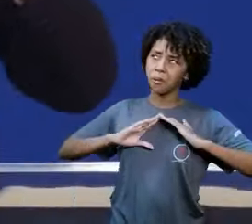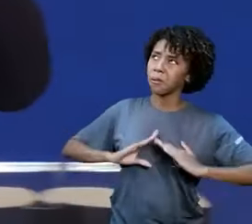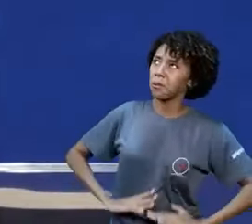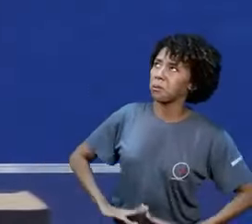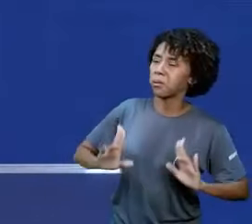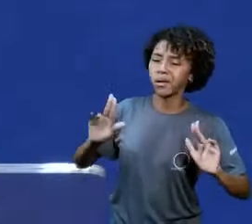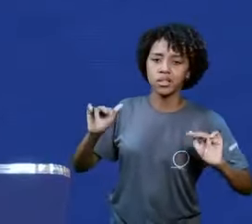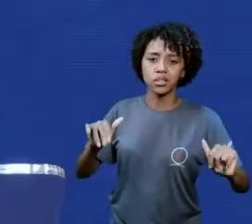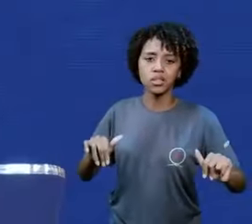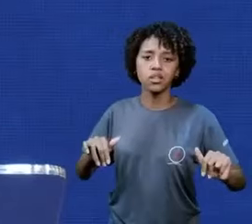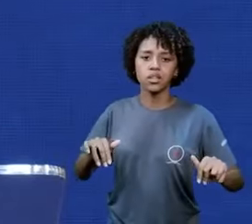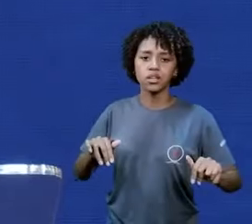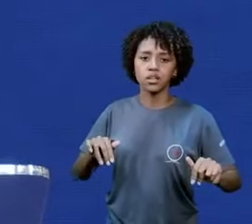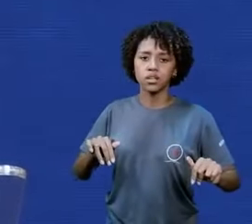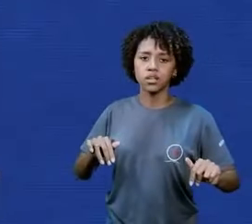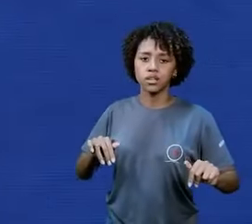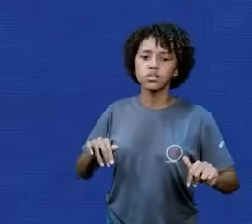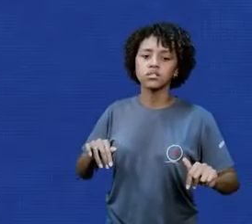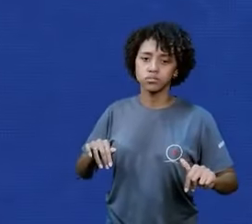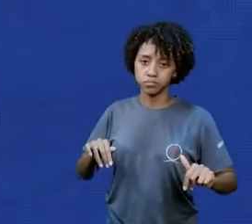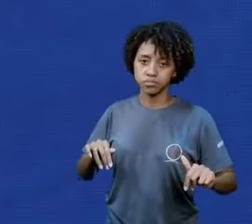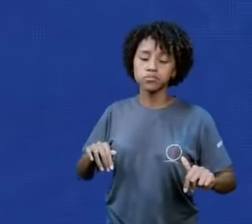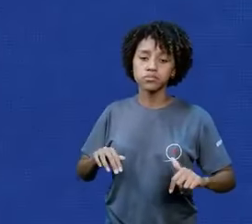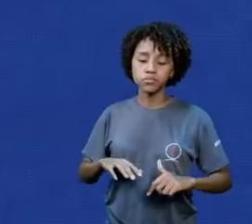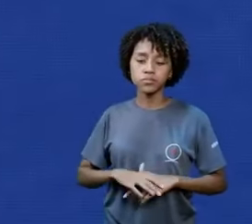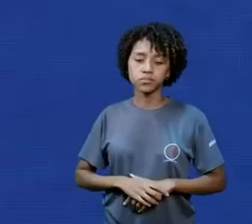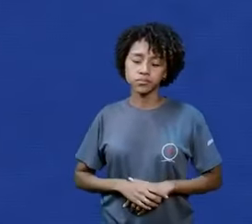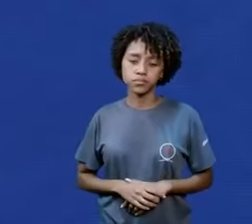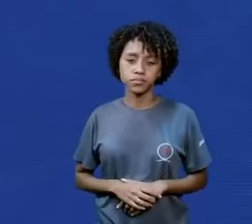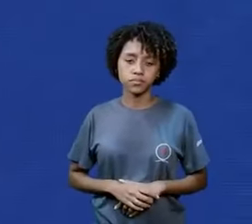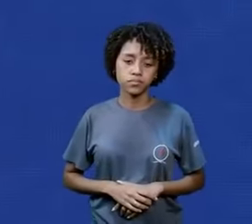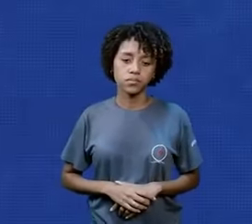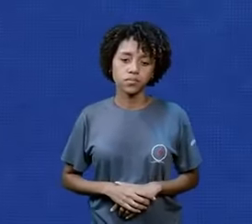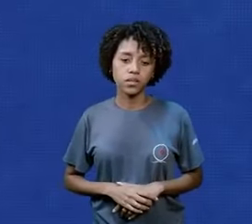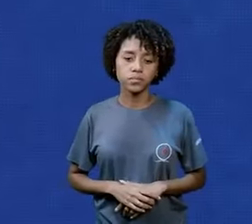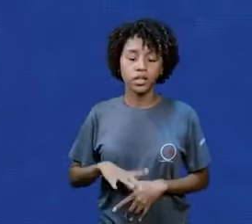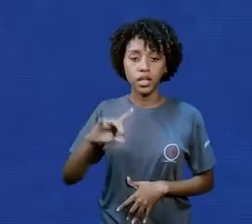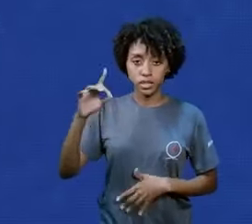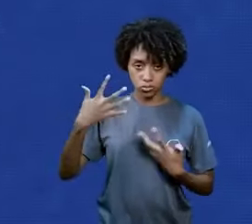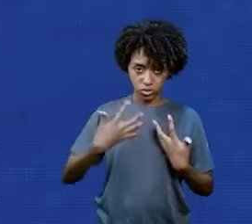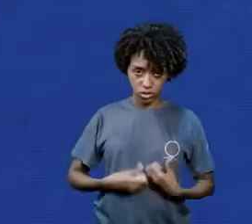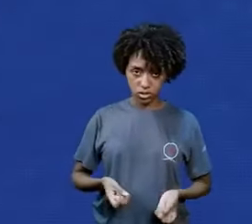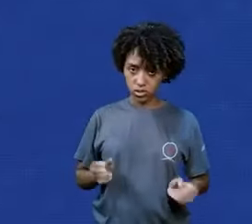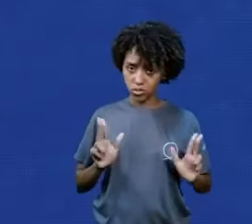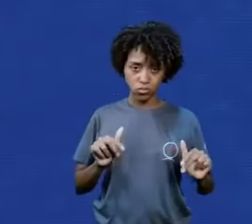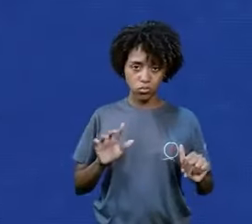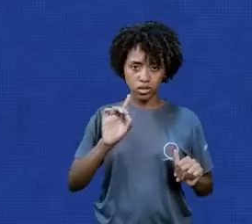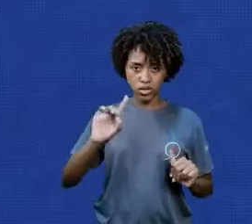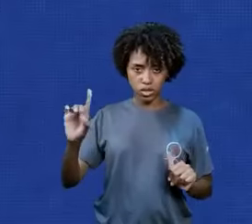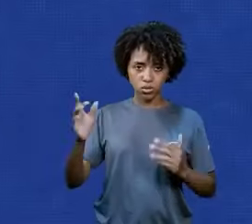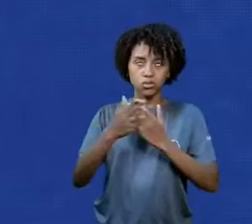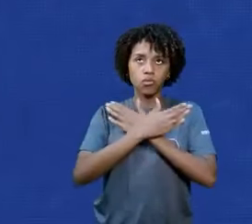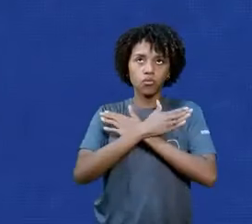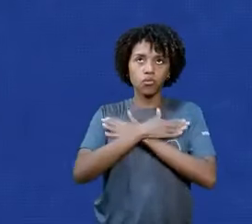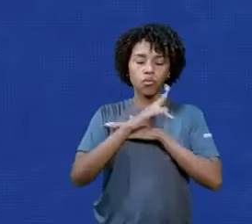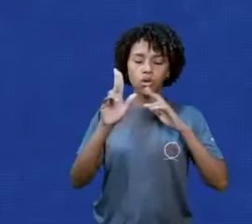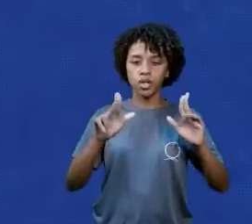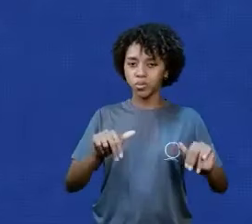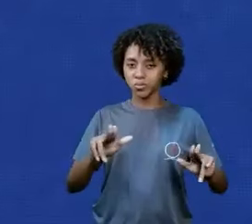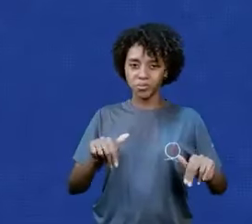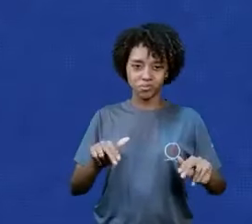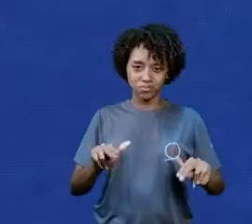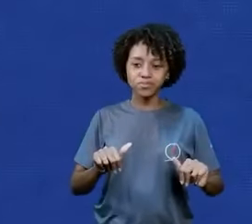e não há esquadrinha em seu coração aleluia Deus não se cansa Deus não tira folga para Deus não tem